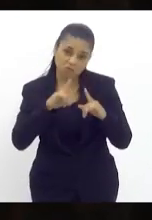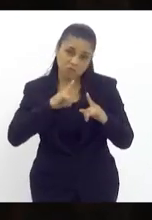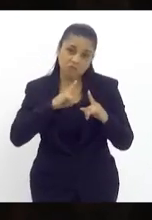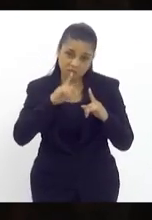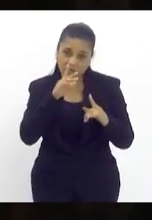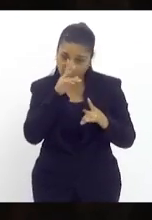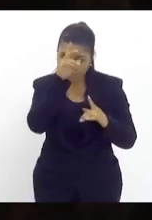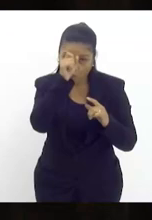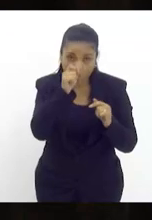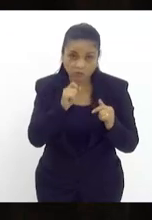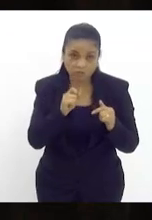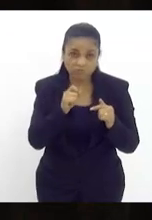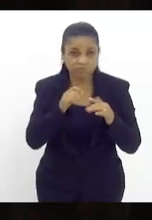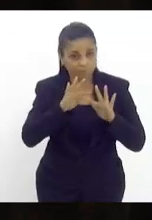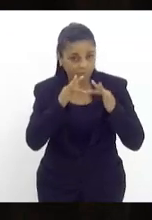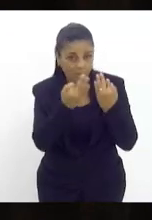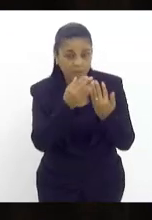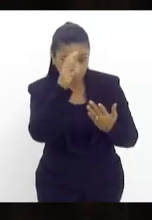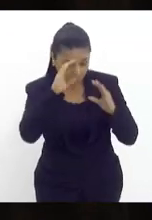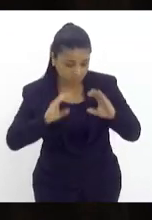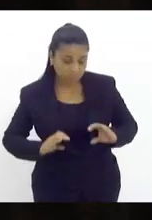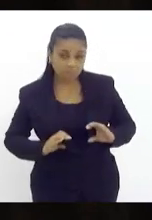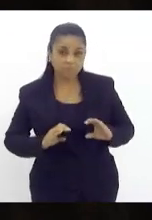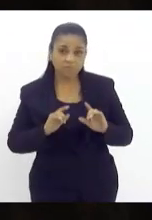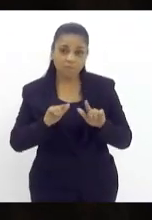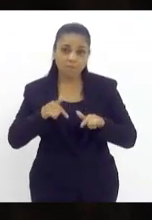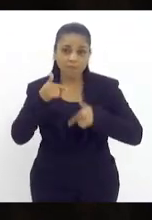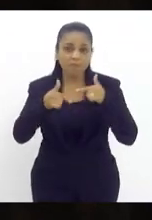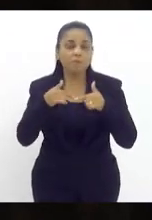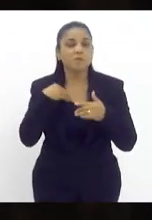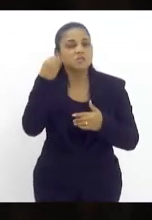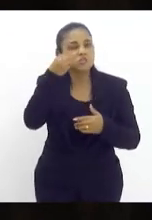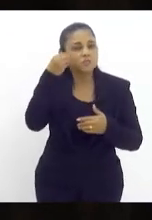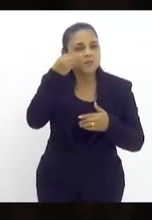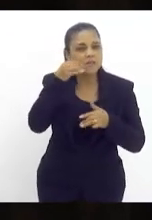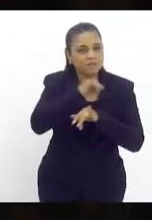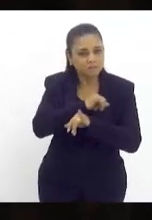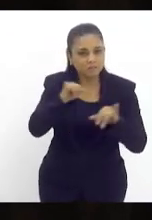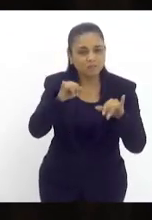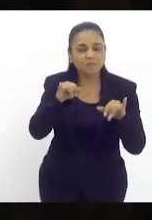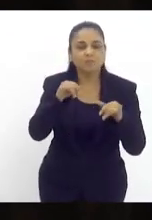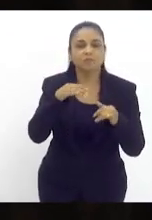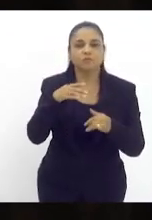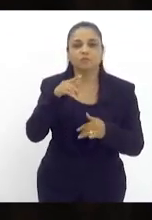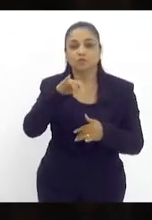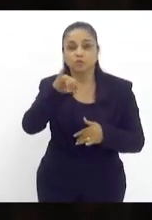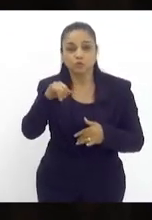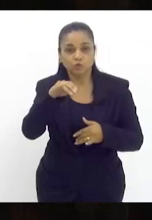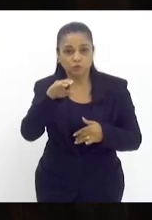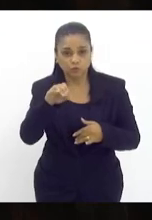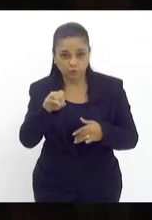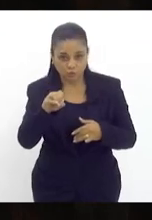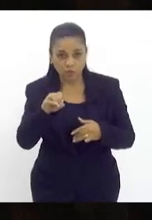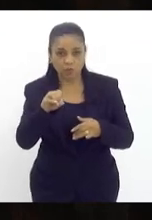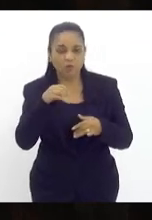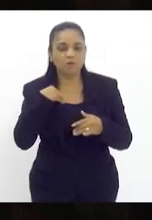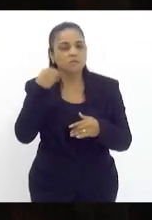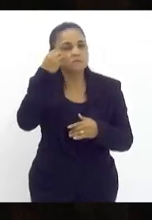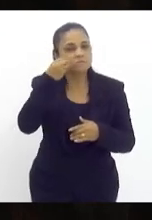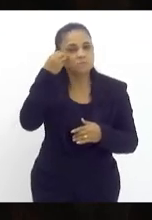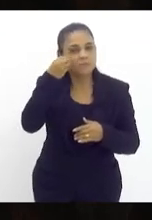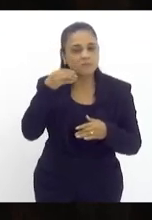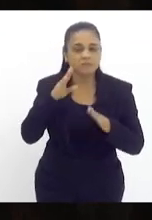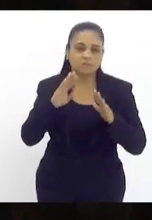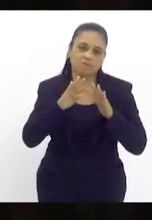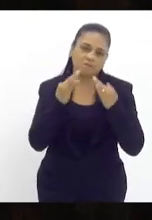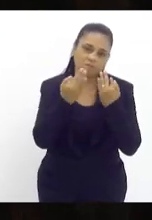Eu digo uma experiência que eu contei até num programa do Jô, depois as pessoas ficaram sabendo, mas eu adoro essa experiência que eu tive na casa dos meus pais.